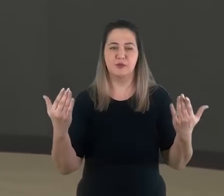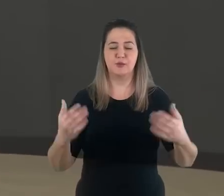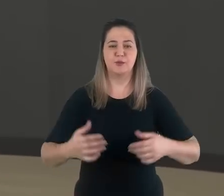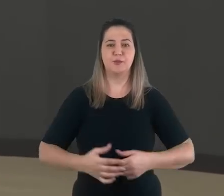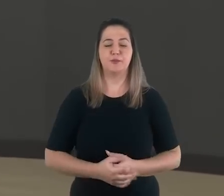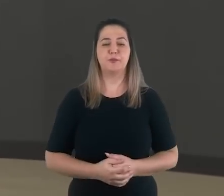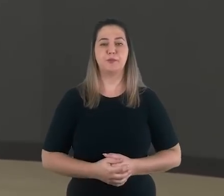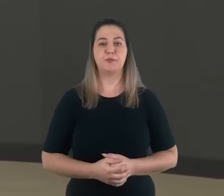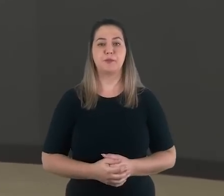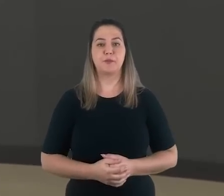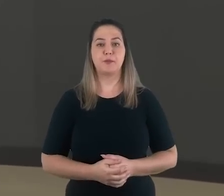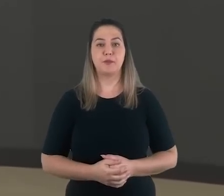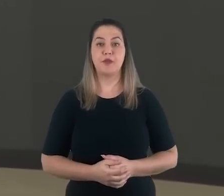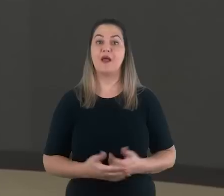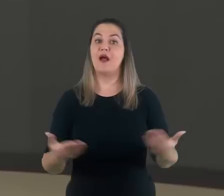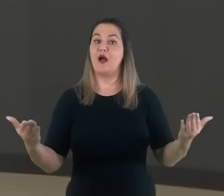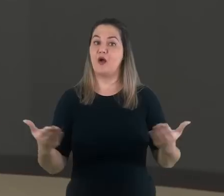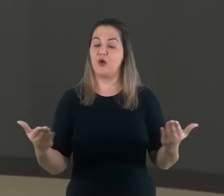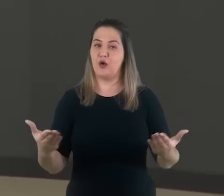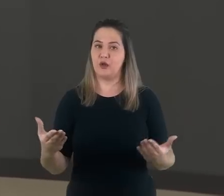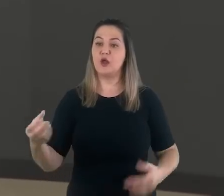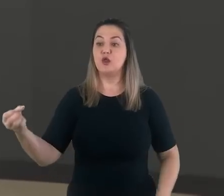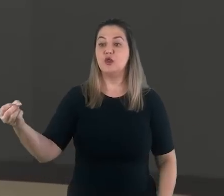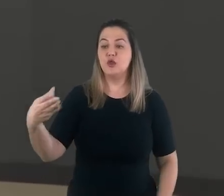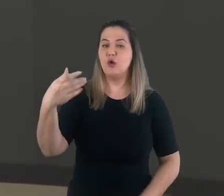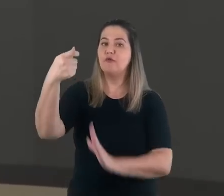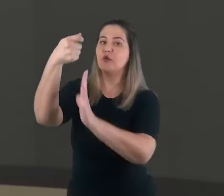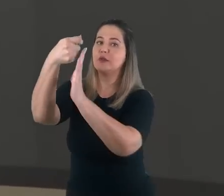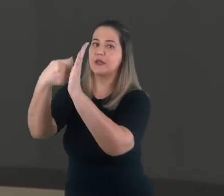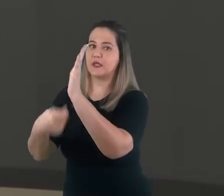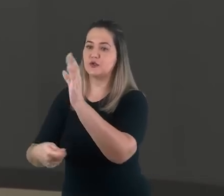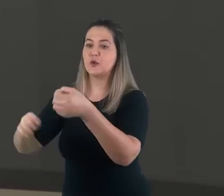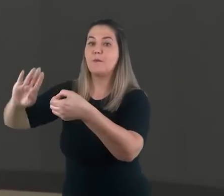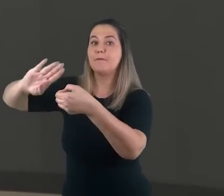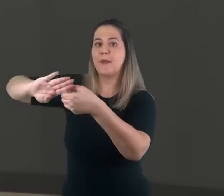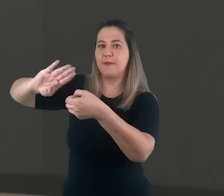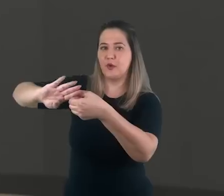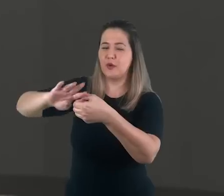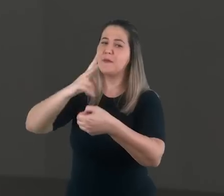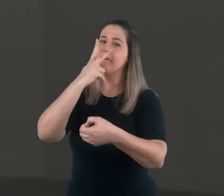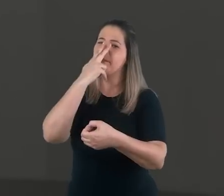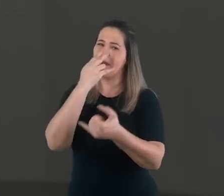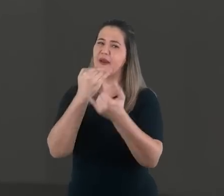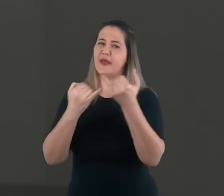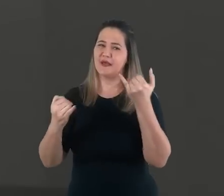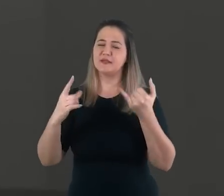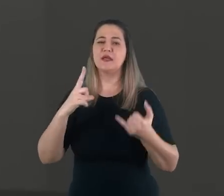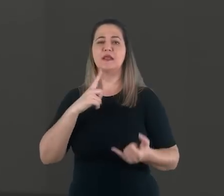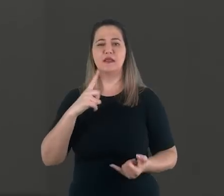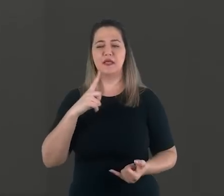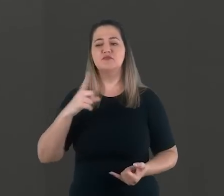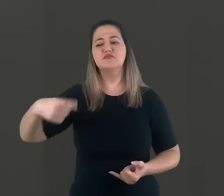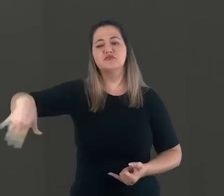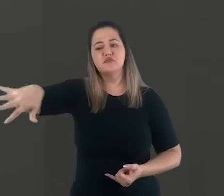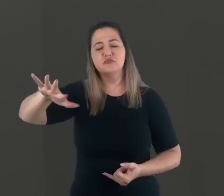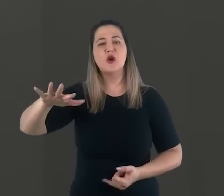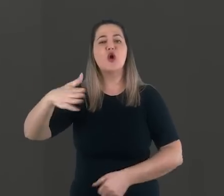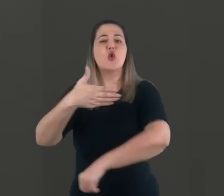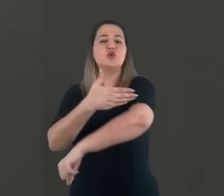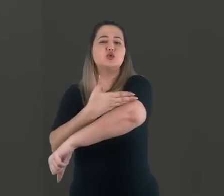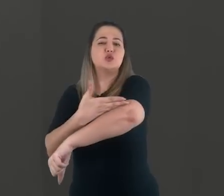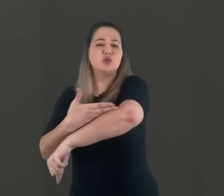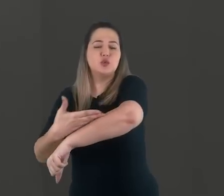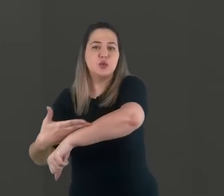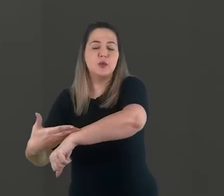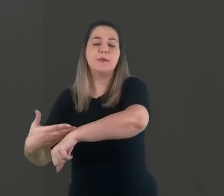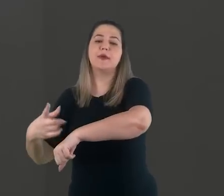Agora, o novo texto babilônico parece demonstrar que havia um protótipo comum no Oriente Médio de um